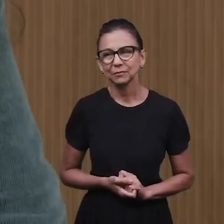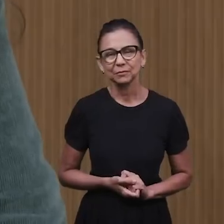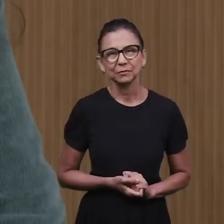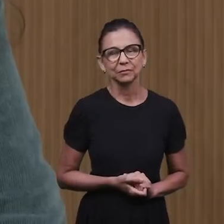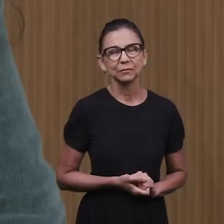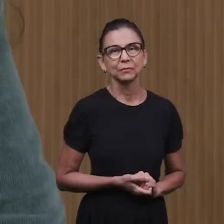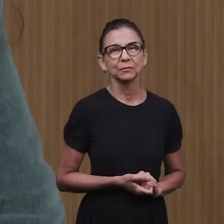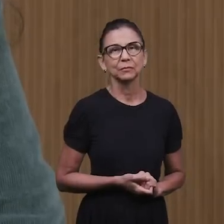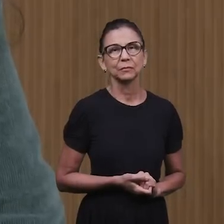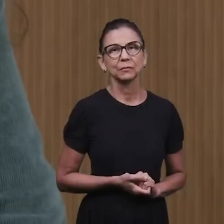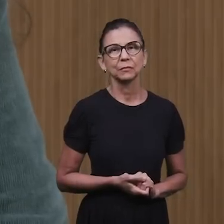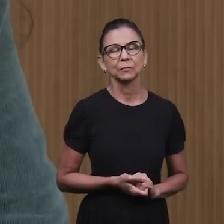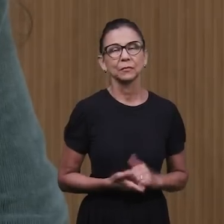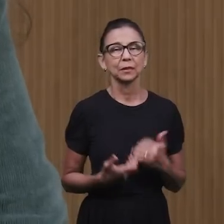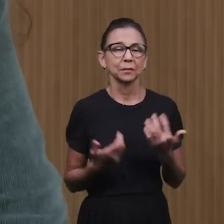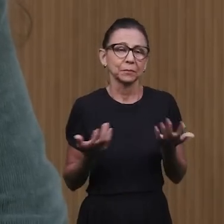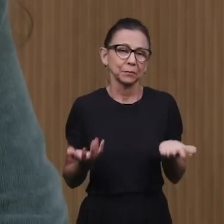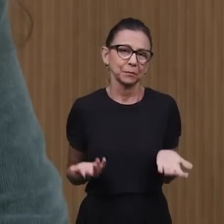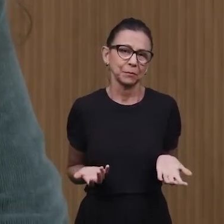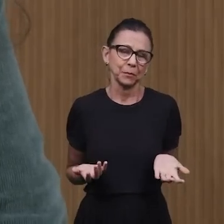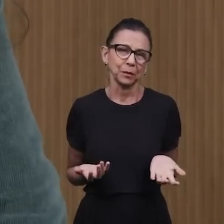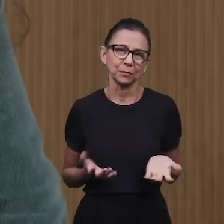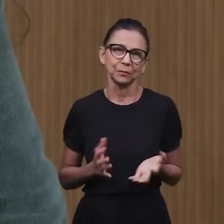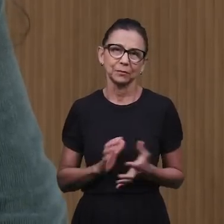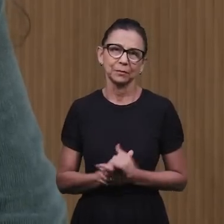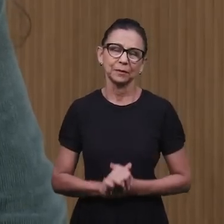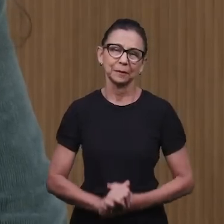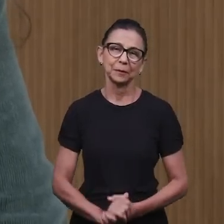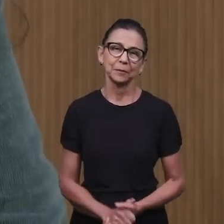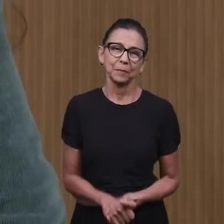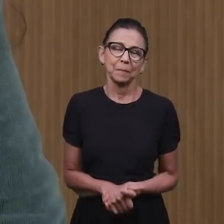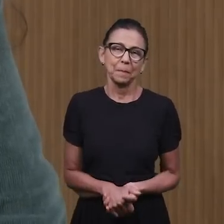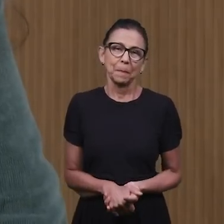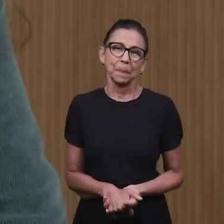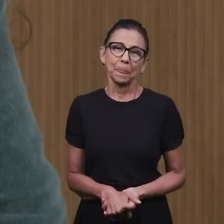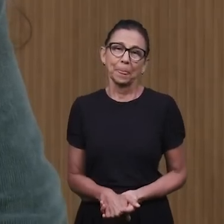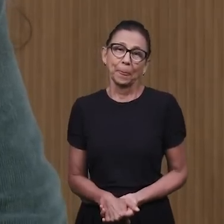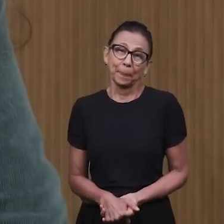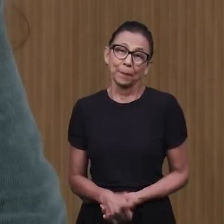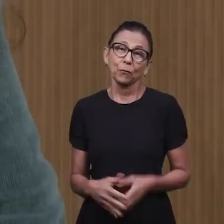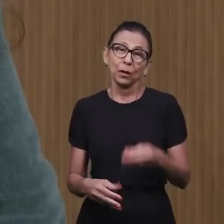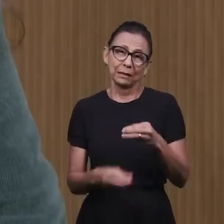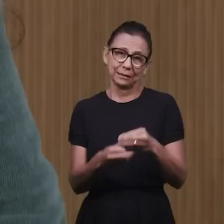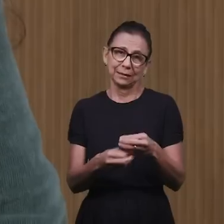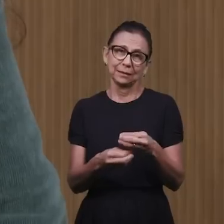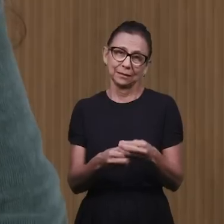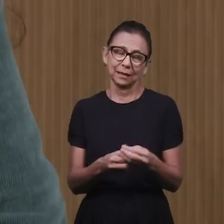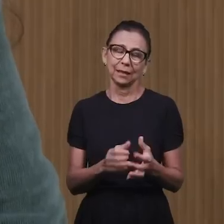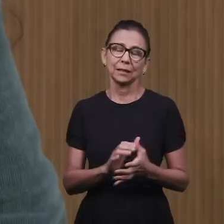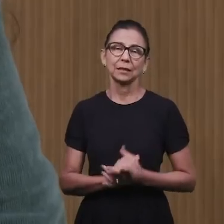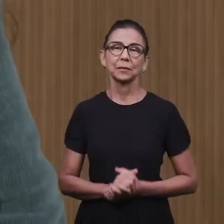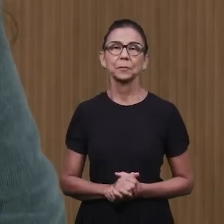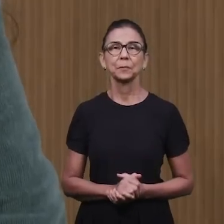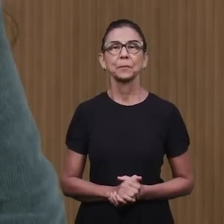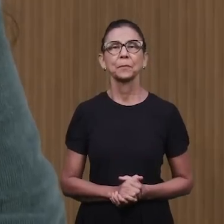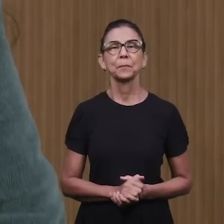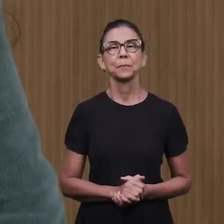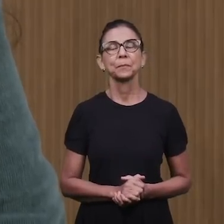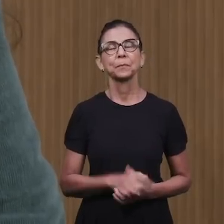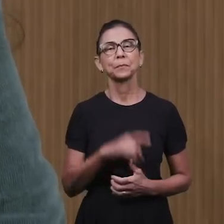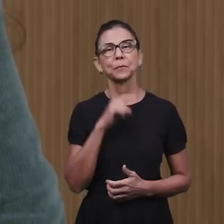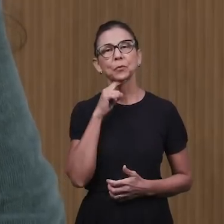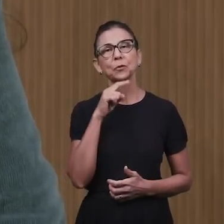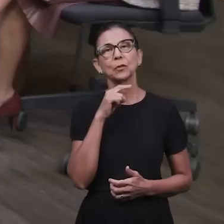dúvida inicial era, as coisas que não nos convêm necessariamente são pecados?